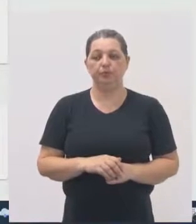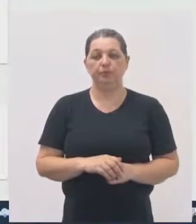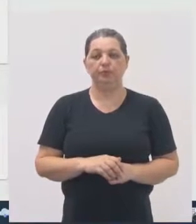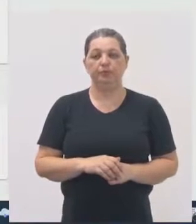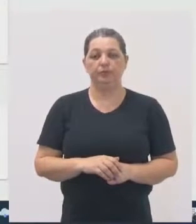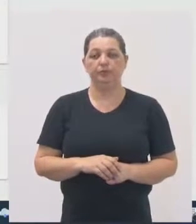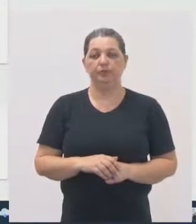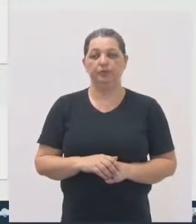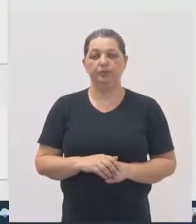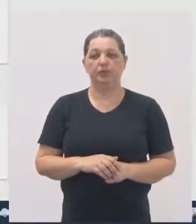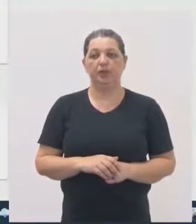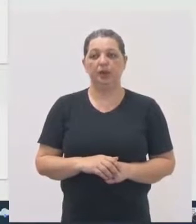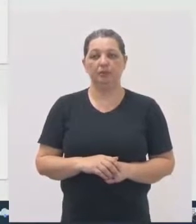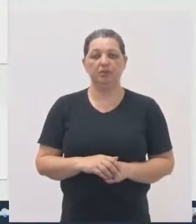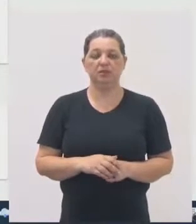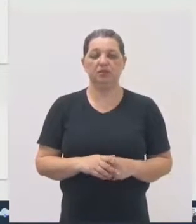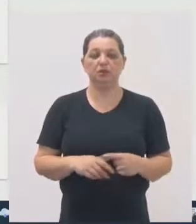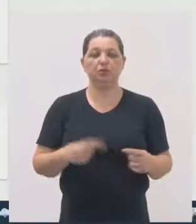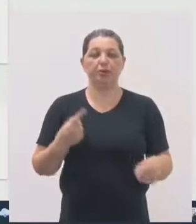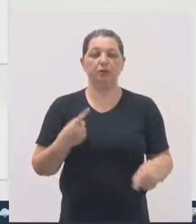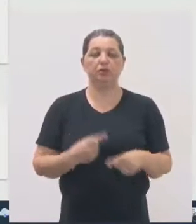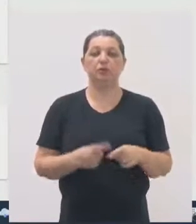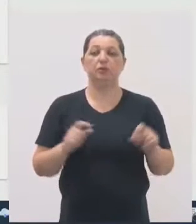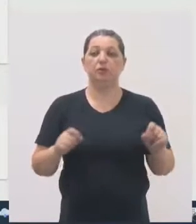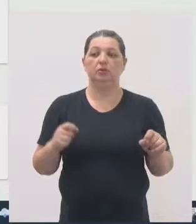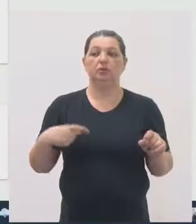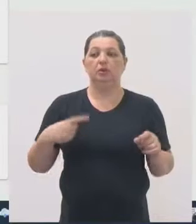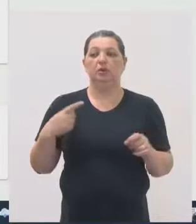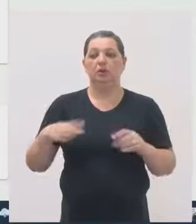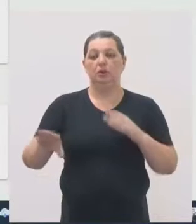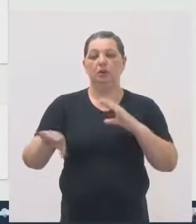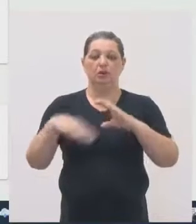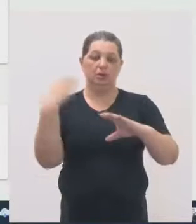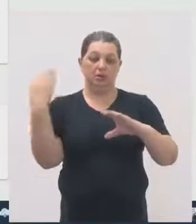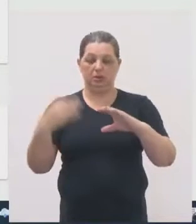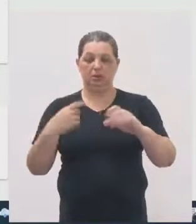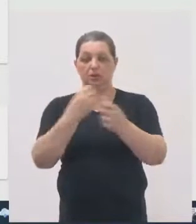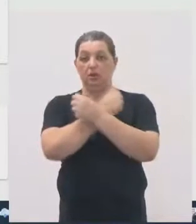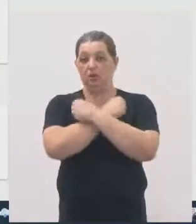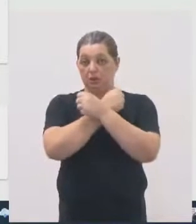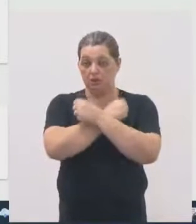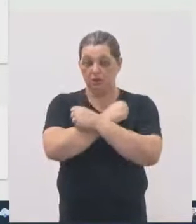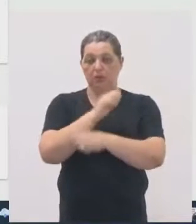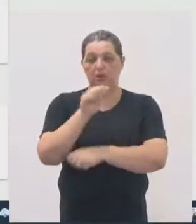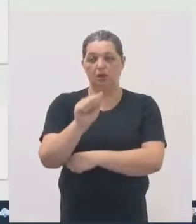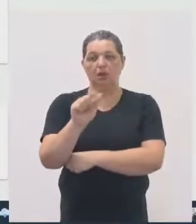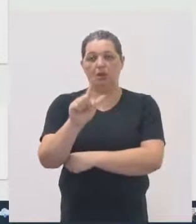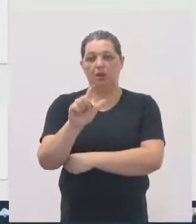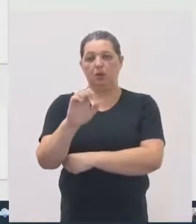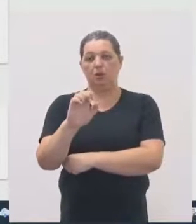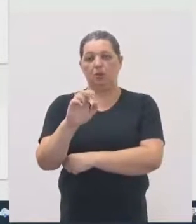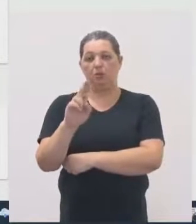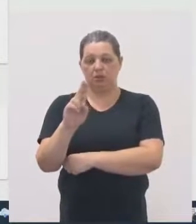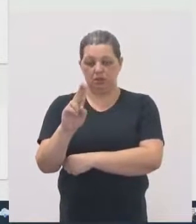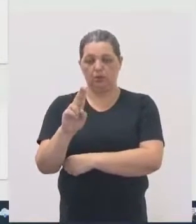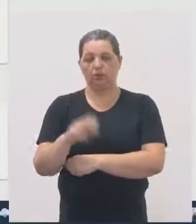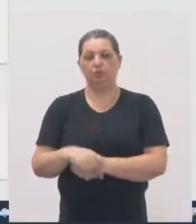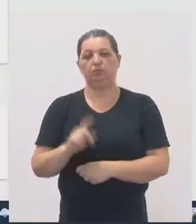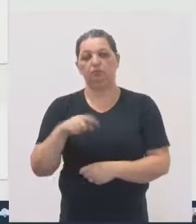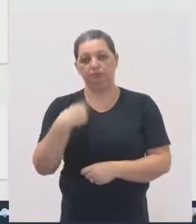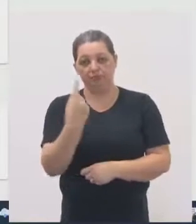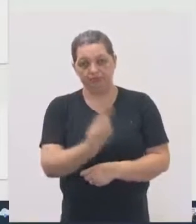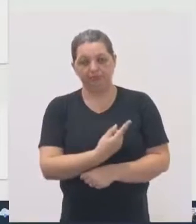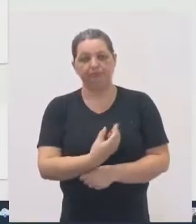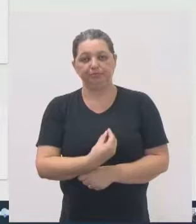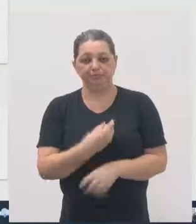Enquanto isso, eu recebi a mensagem aqui, então eu vou mandar um abraço aqui pro Alceu, viu? Alceu, a gente tá aqui fazendo